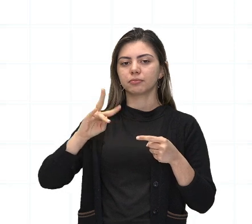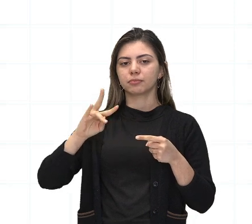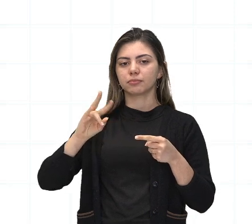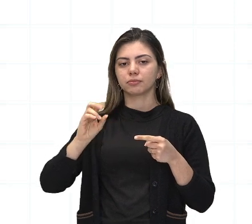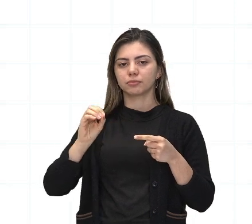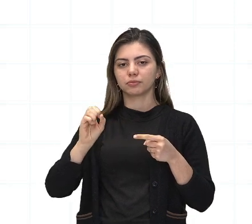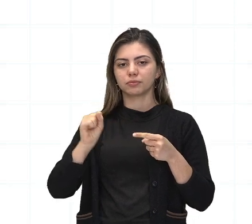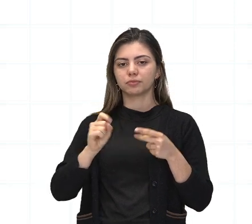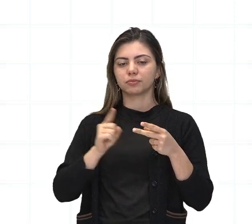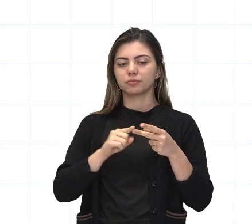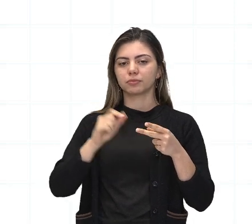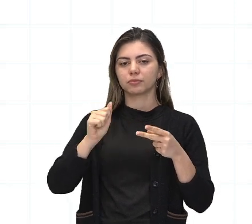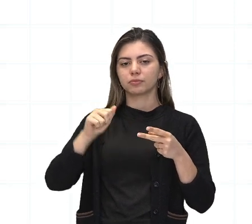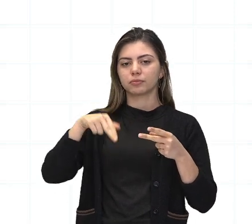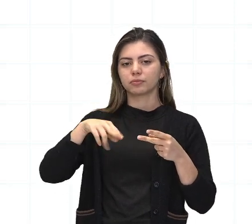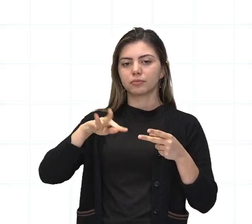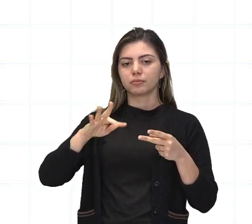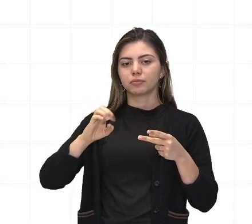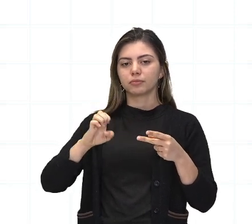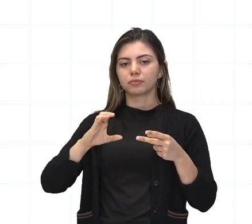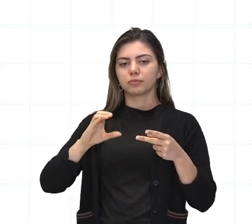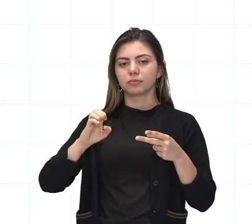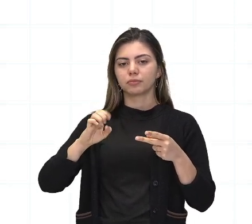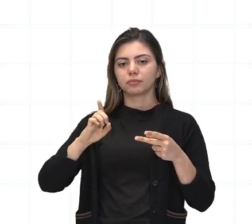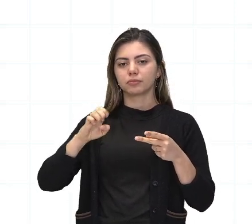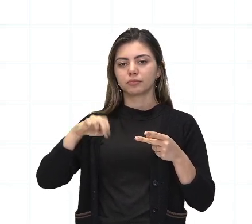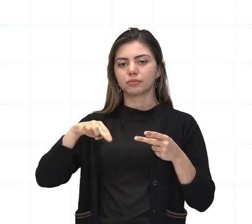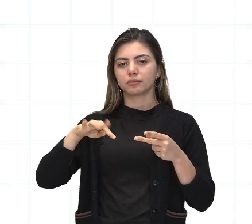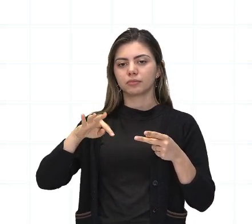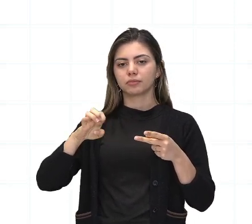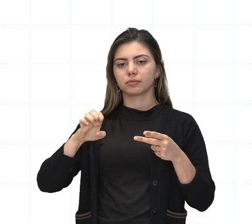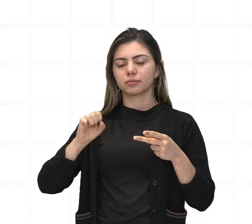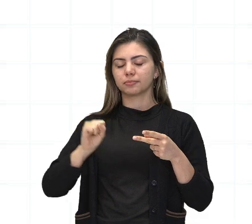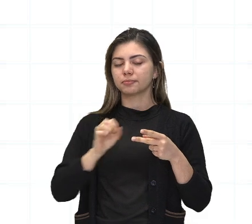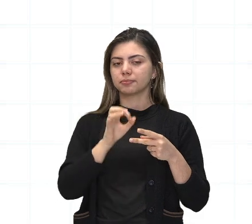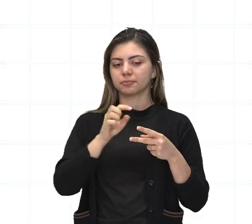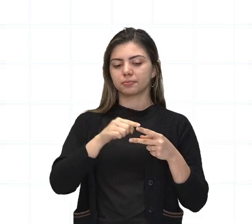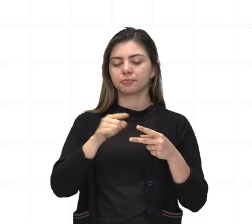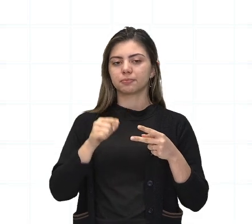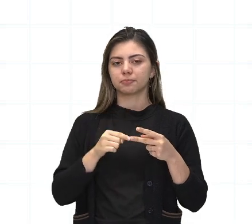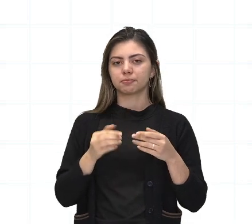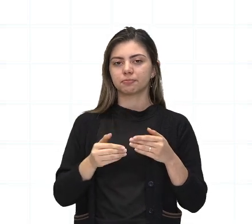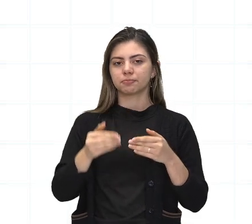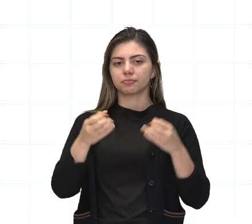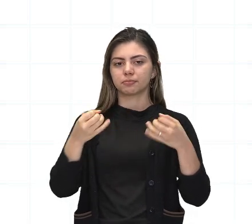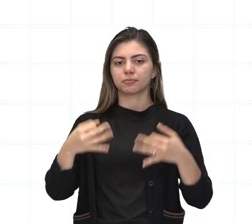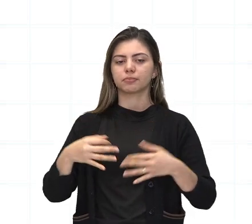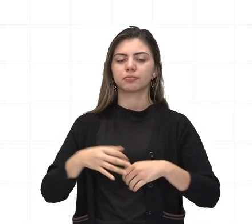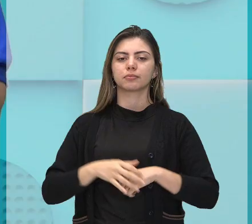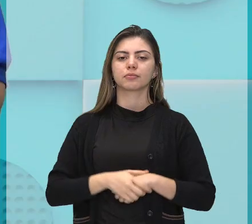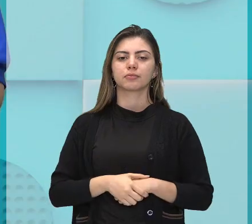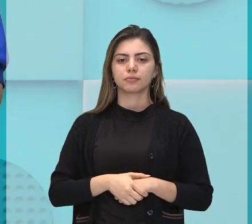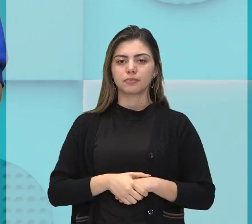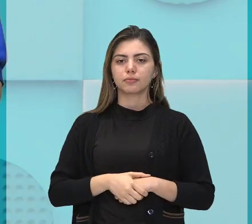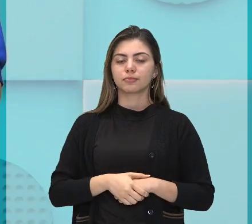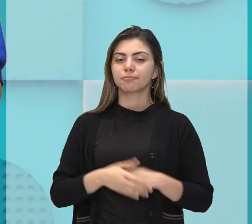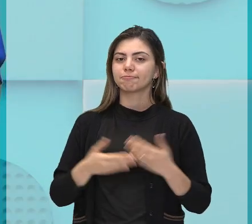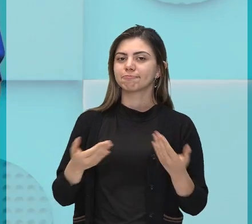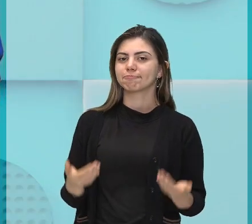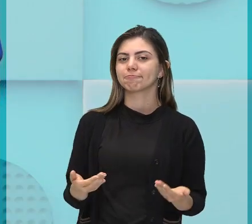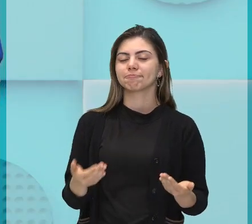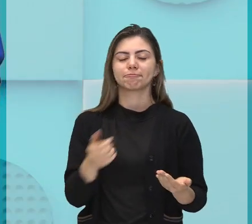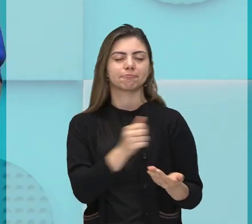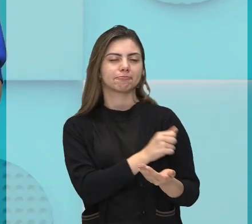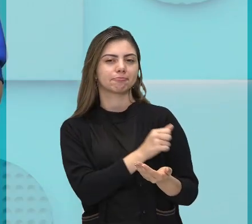coesão, com detalhamento em pronomes relativos e antecedentes.